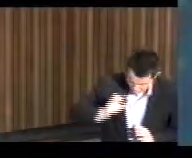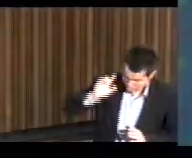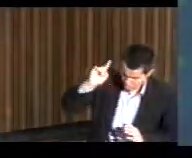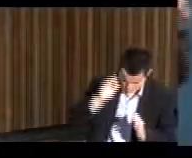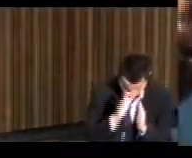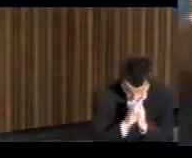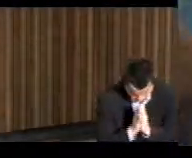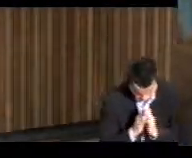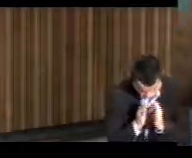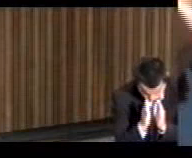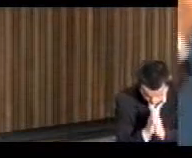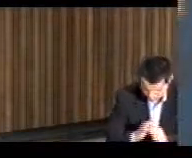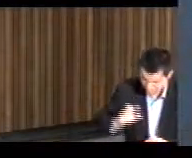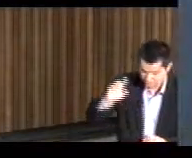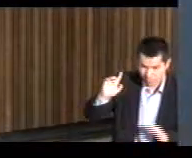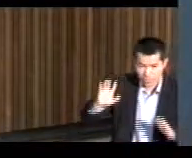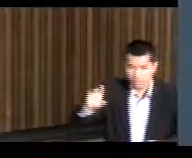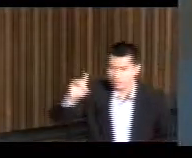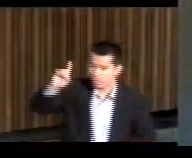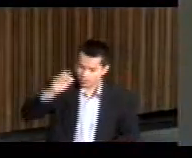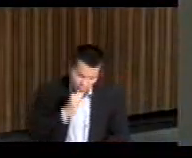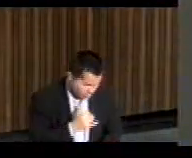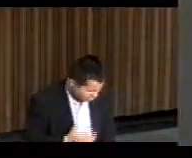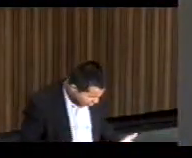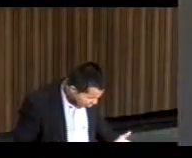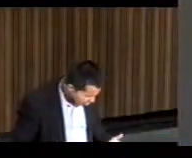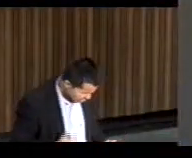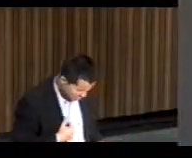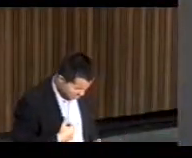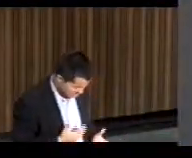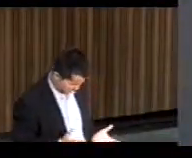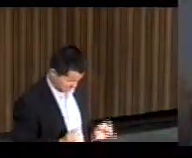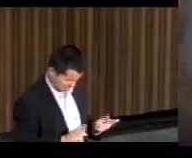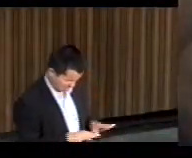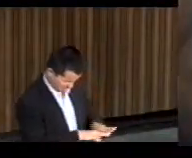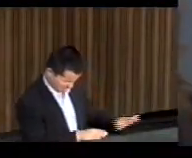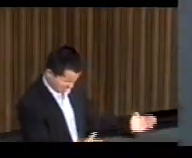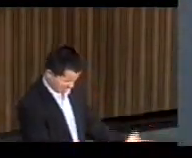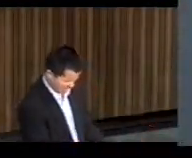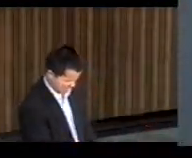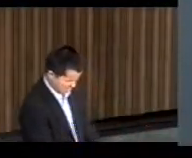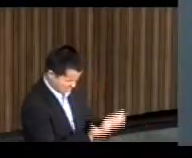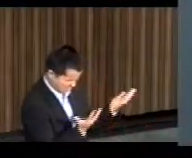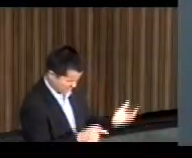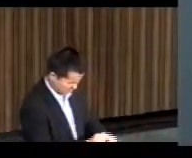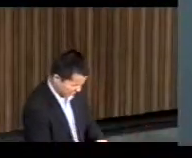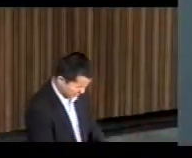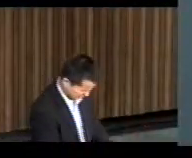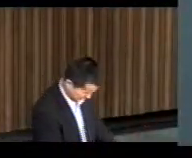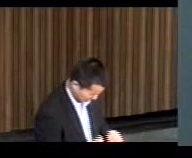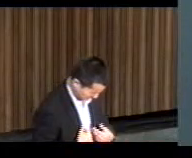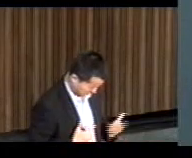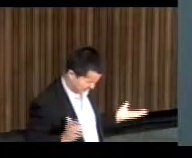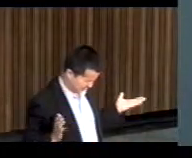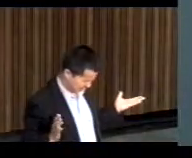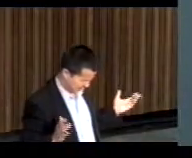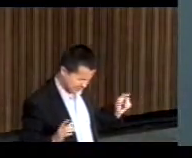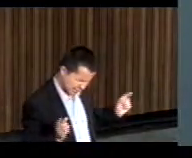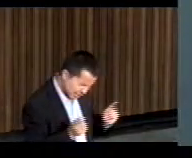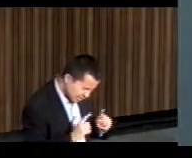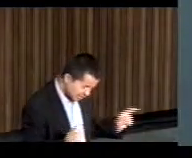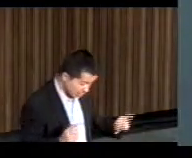Deus está dizendo, filho, eu não sou apenas o Deus dos altares que você construiu ao longo da tua